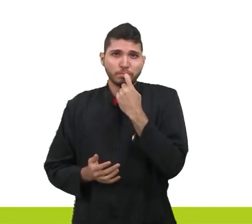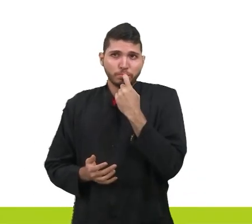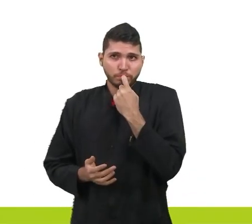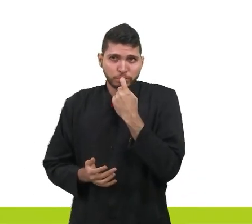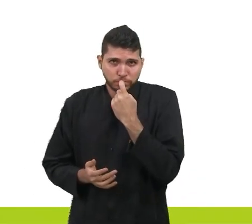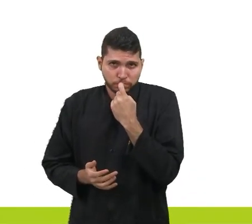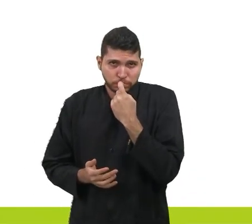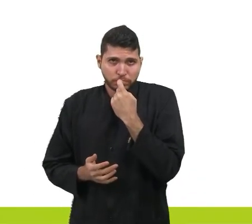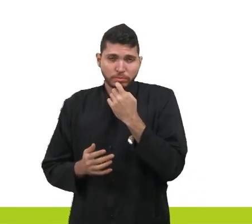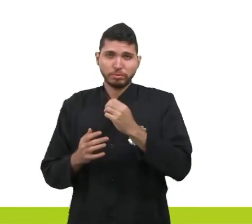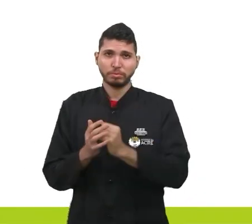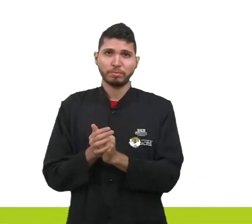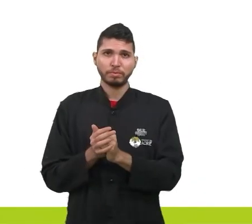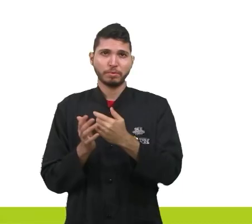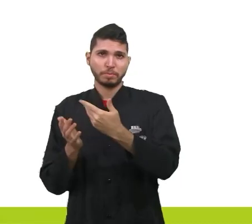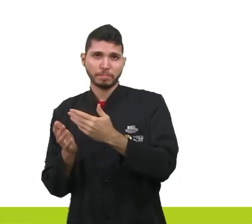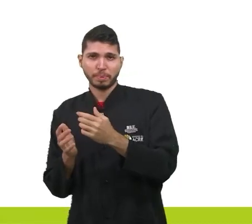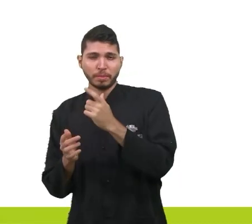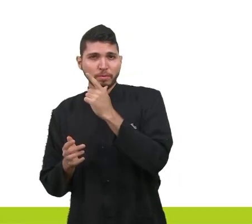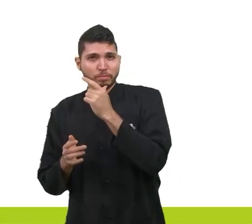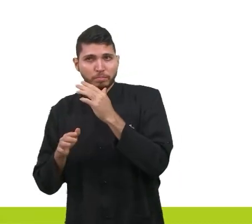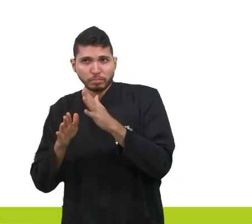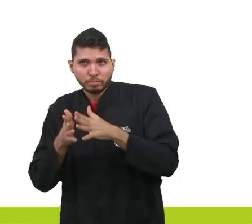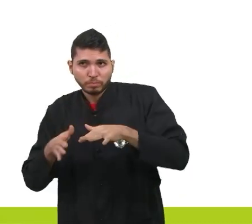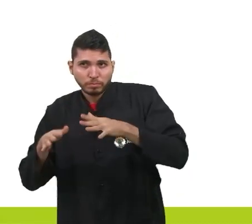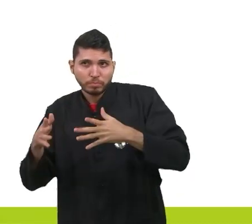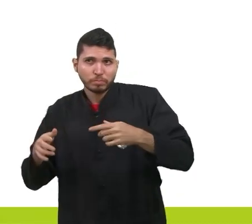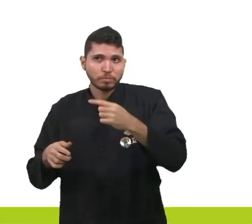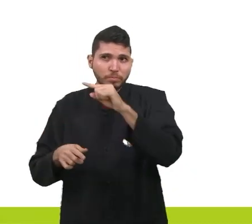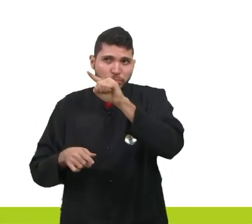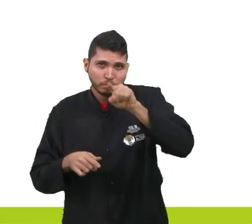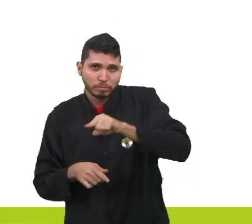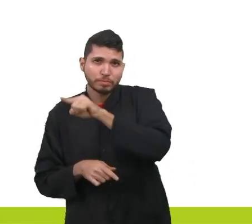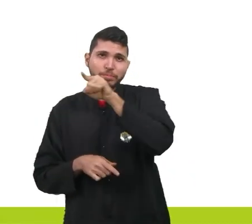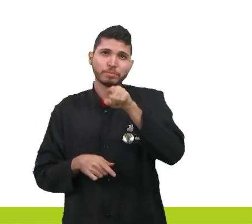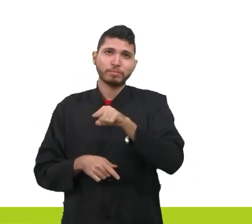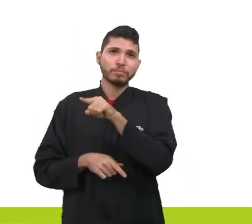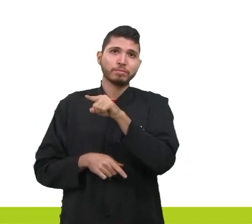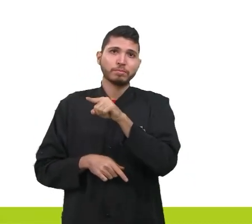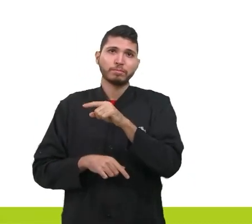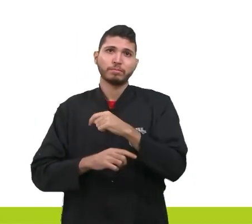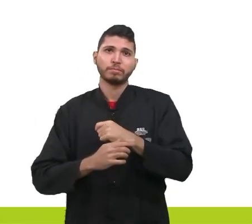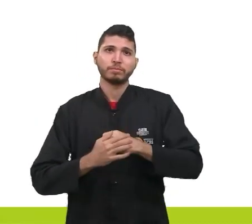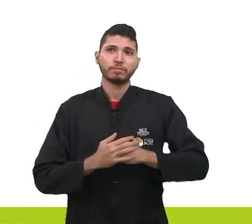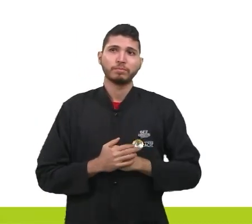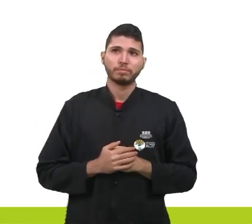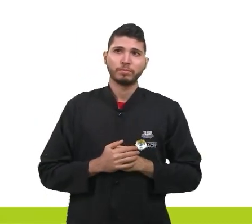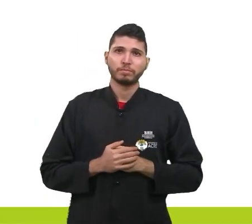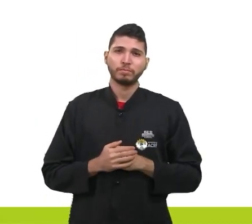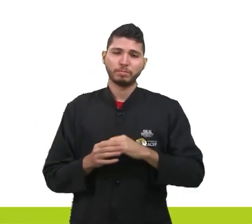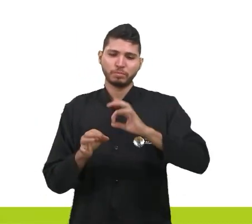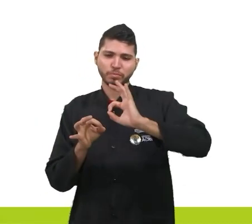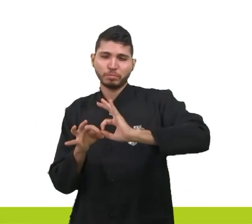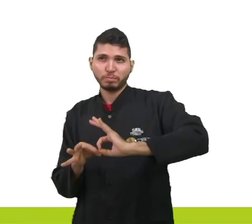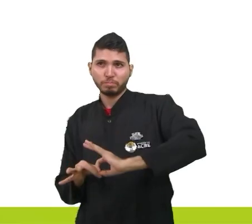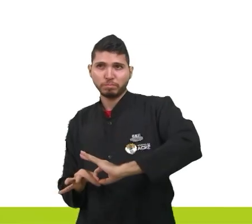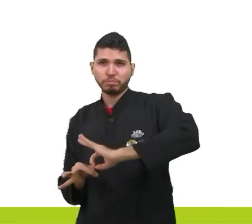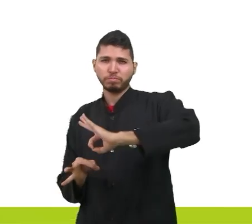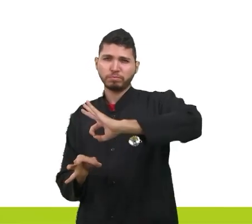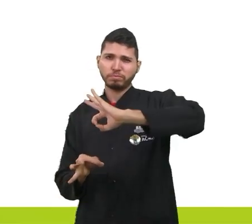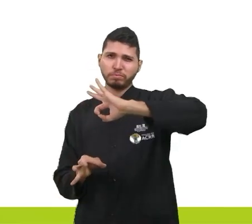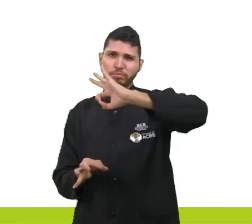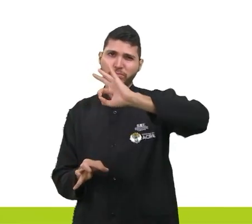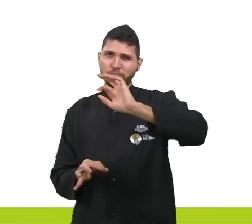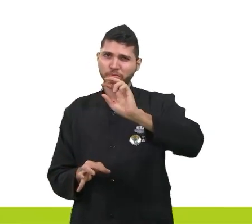do mar. Olha que interessante. Santos está bem aqui e ela está aí numa altitude mais ou menos, tá, de